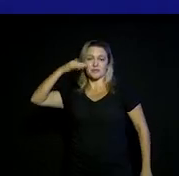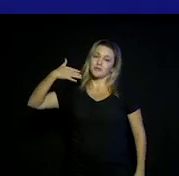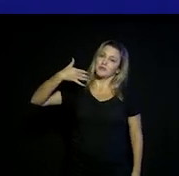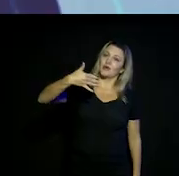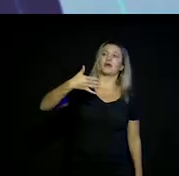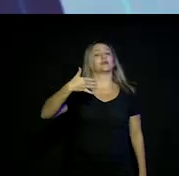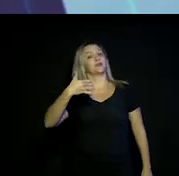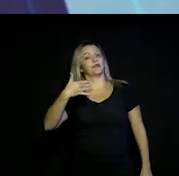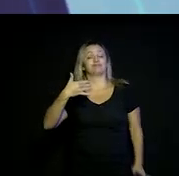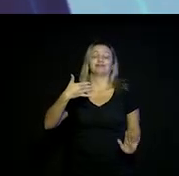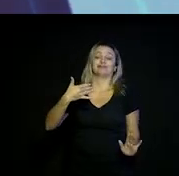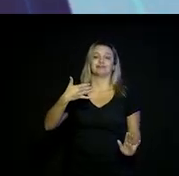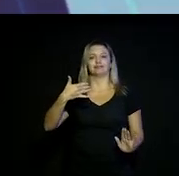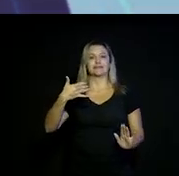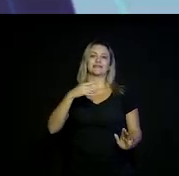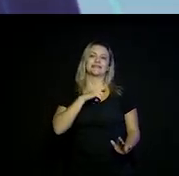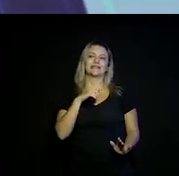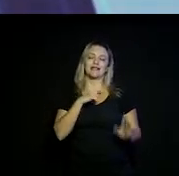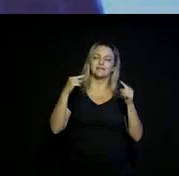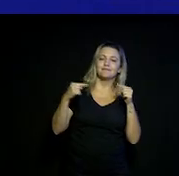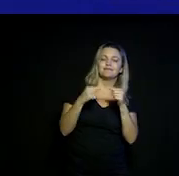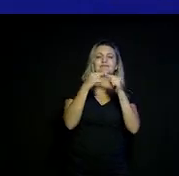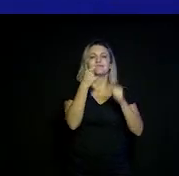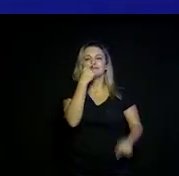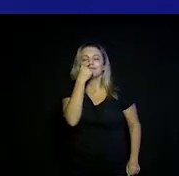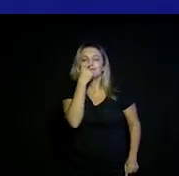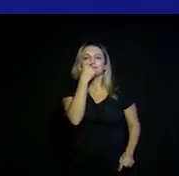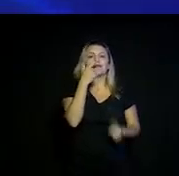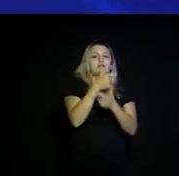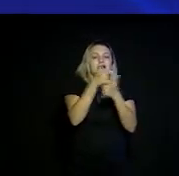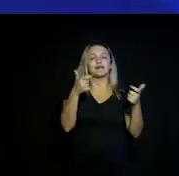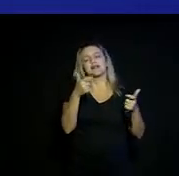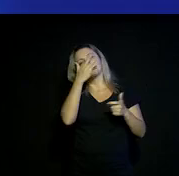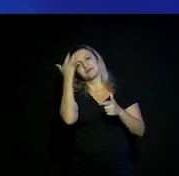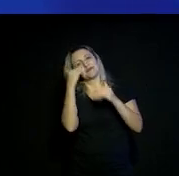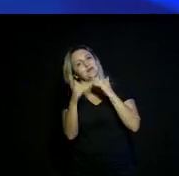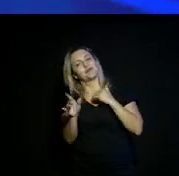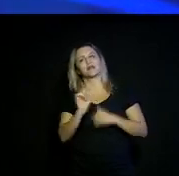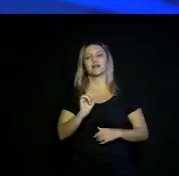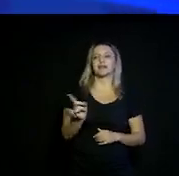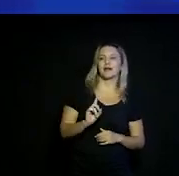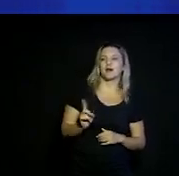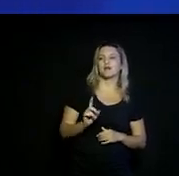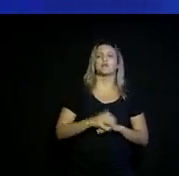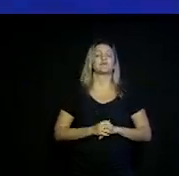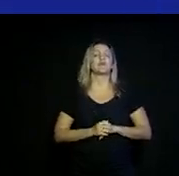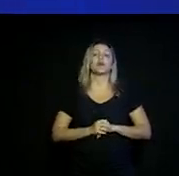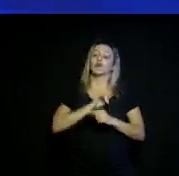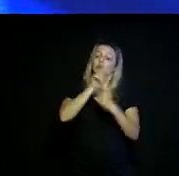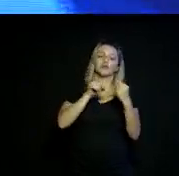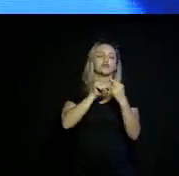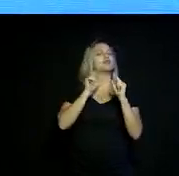muita simpatia. Nós acabamos associando algo muito teórico e muito pouco útil na nossa vida. A ideia é